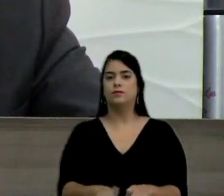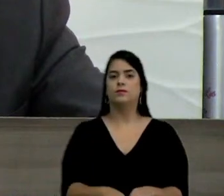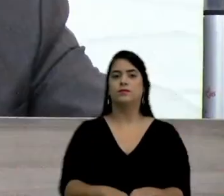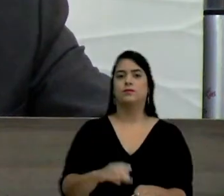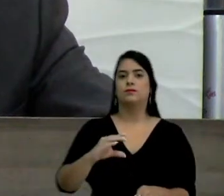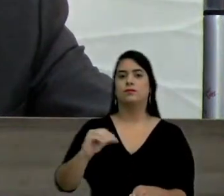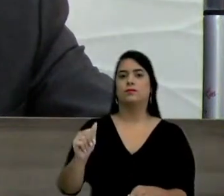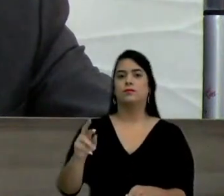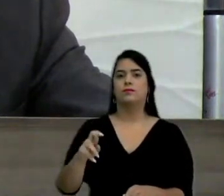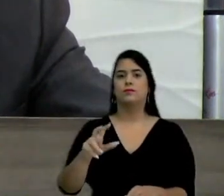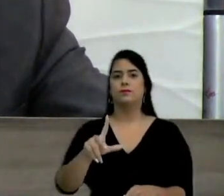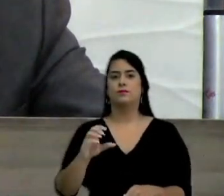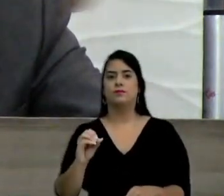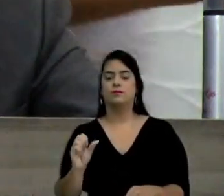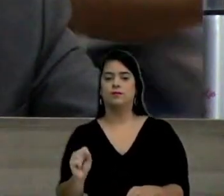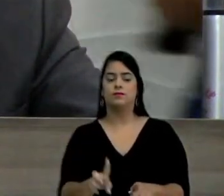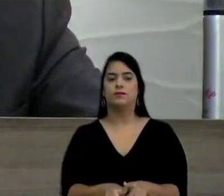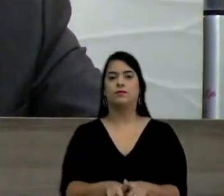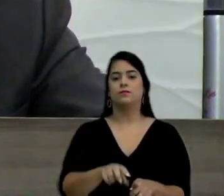Sime